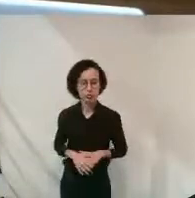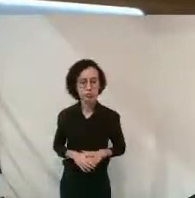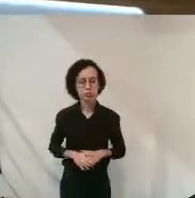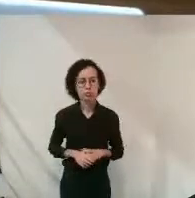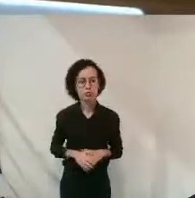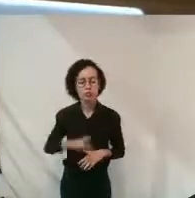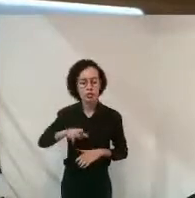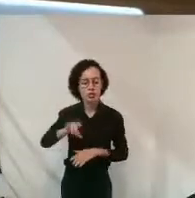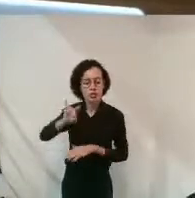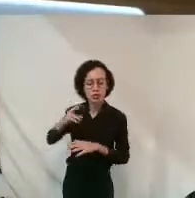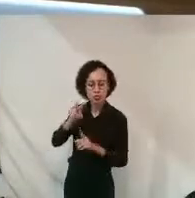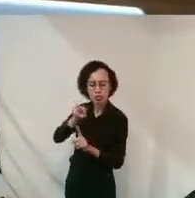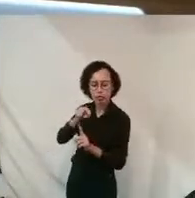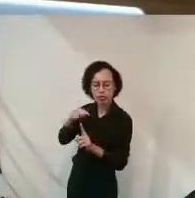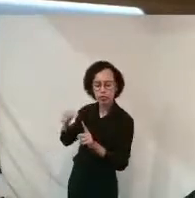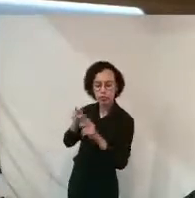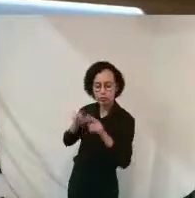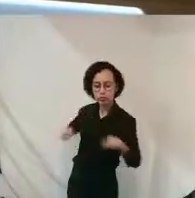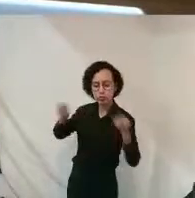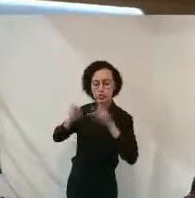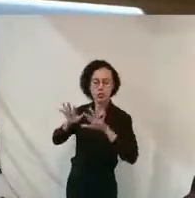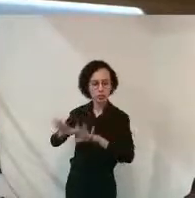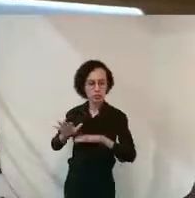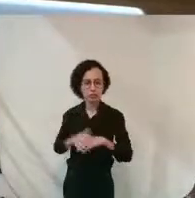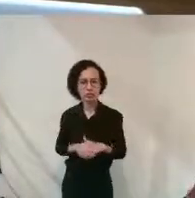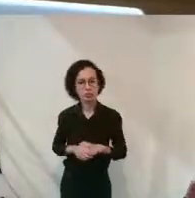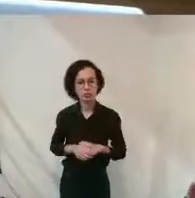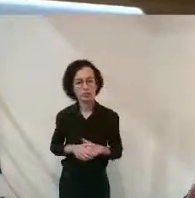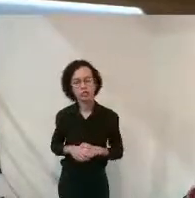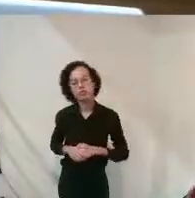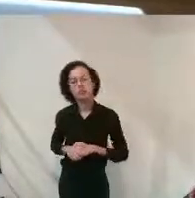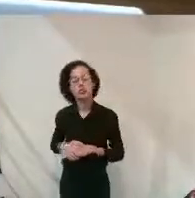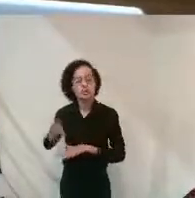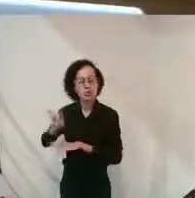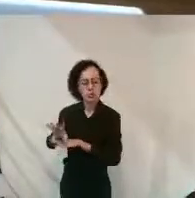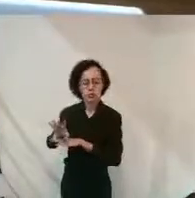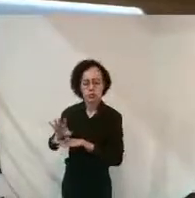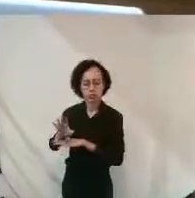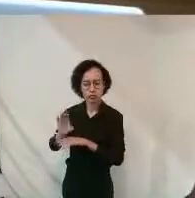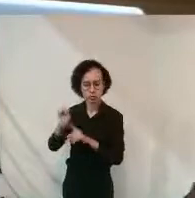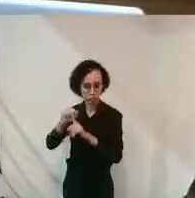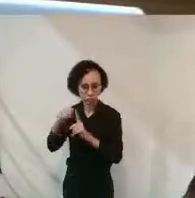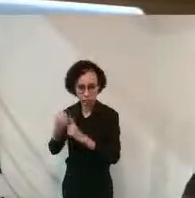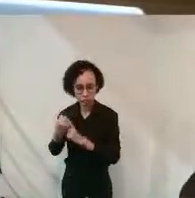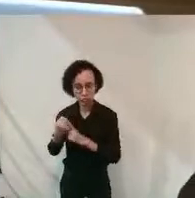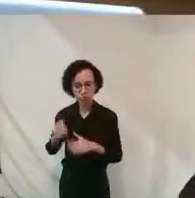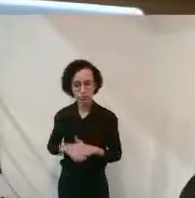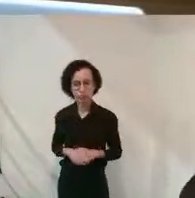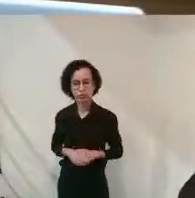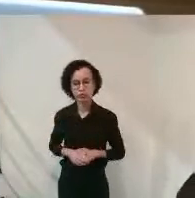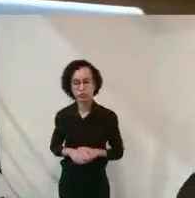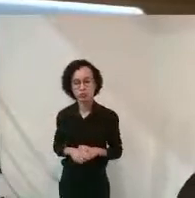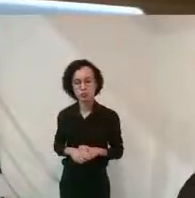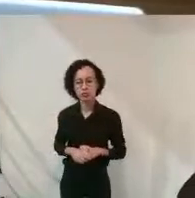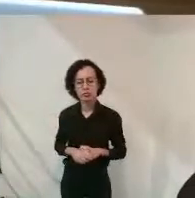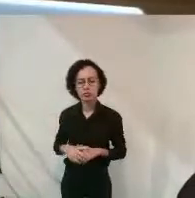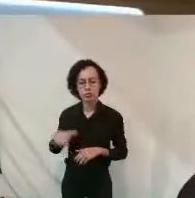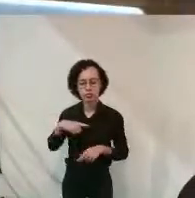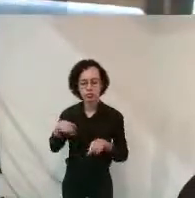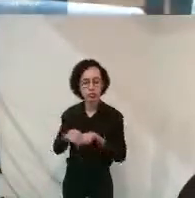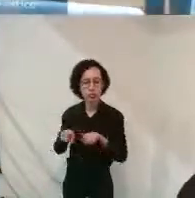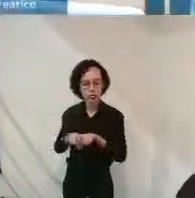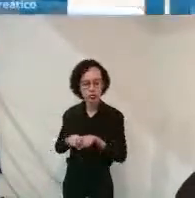essa visão que a gente tem que também pensar na questão dos resíduos. Não é só a questão social. Né? No, tem a questão dos